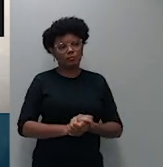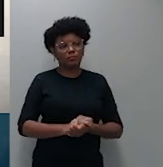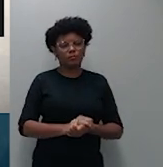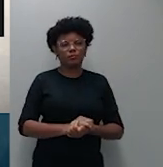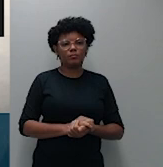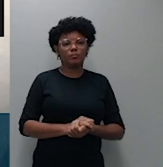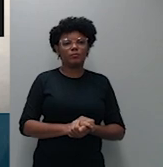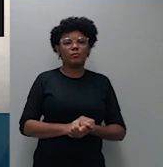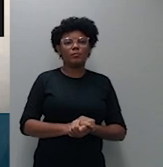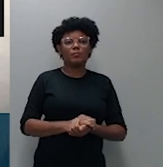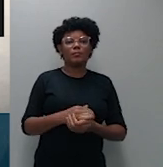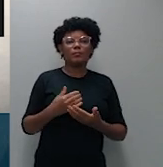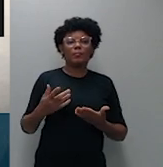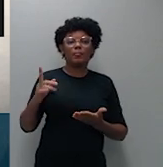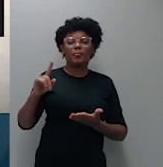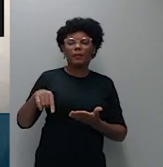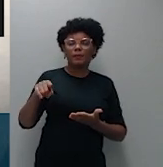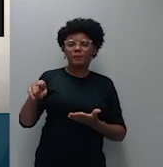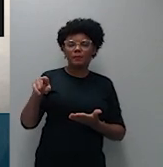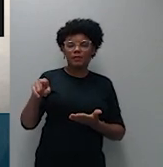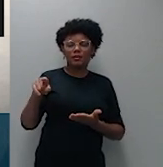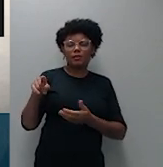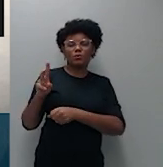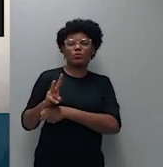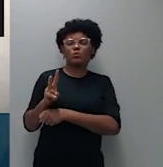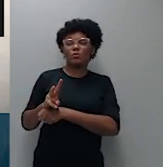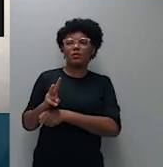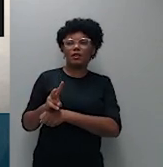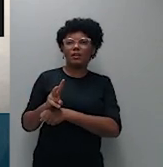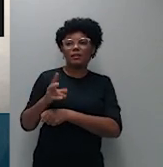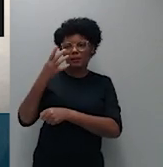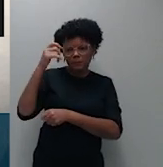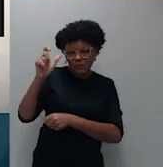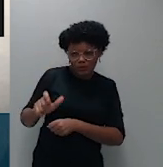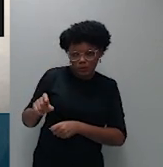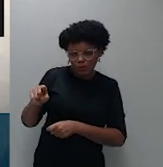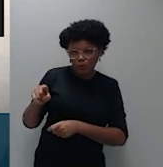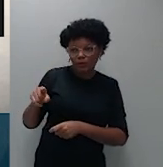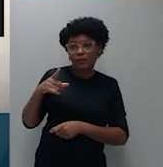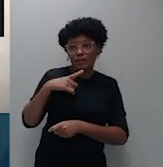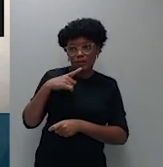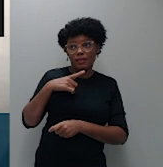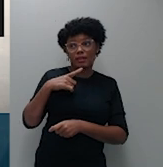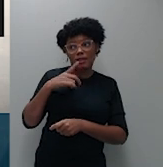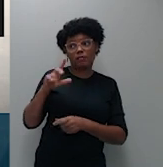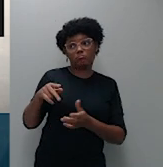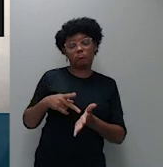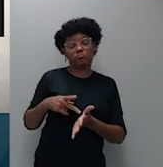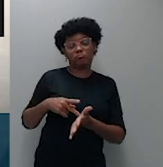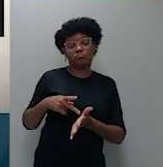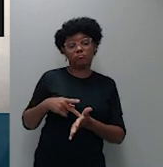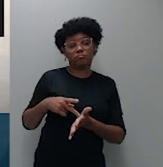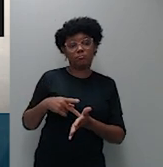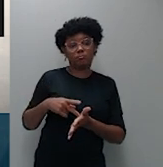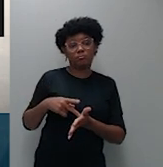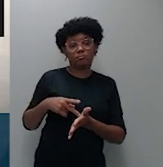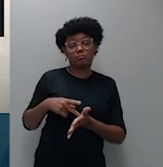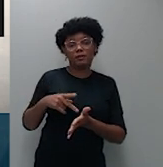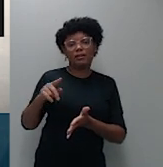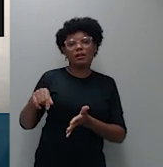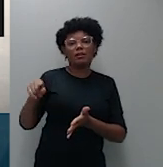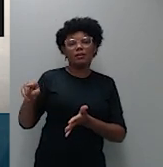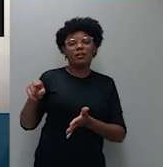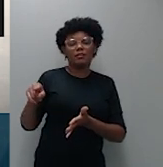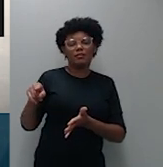essencialmente na costela de do indivíduo a uma inegável dimensão pública a indicar que